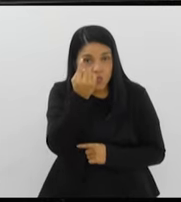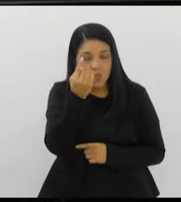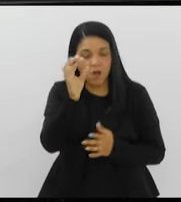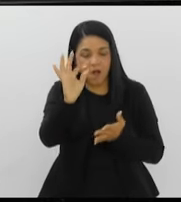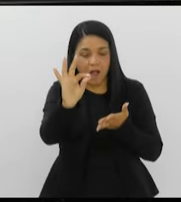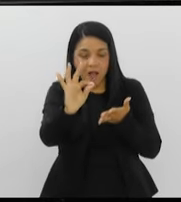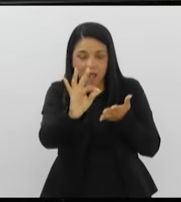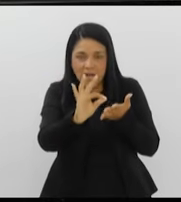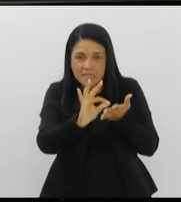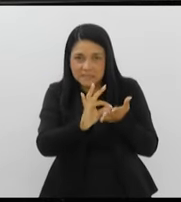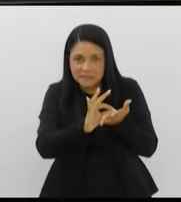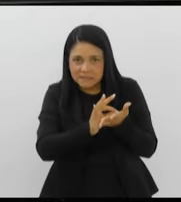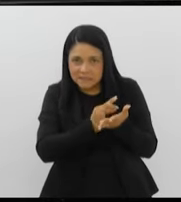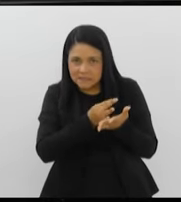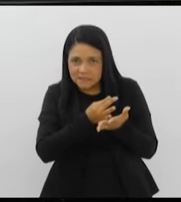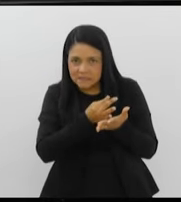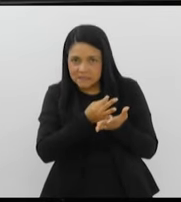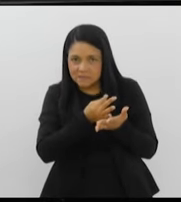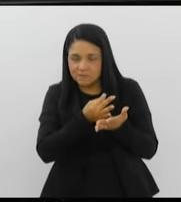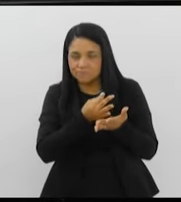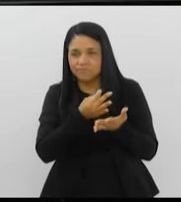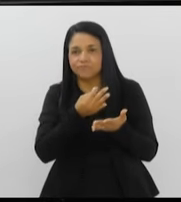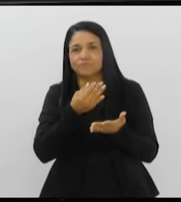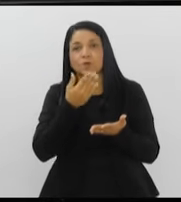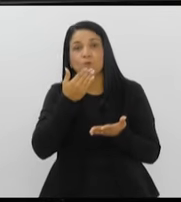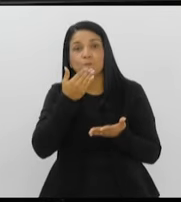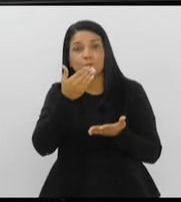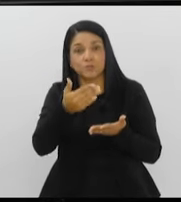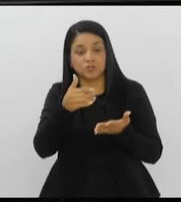assina esta petição